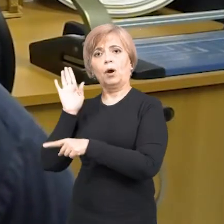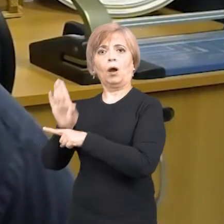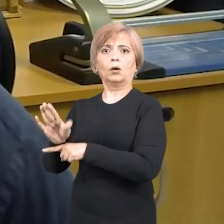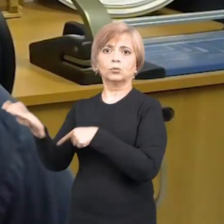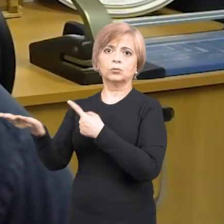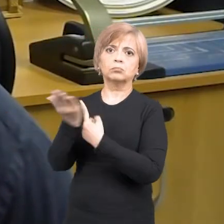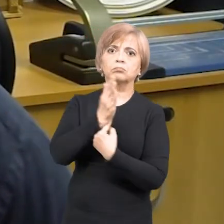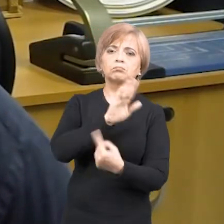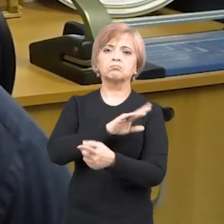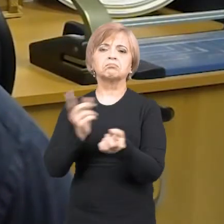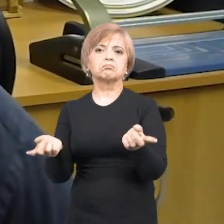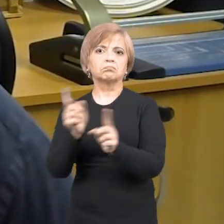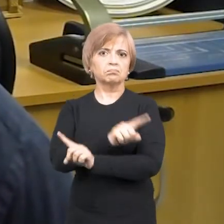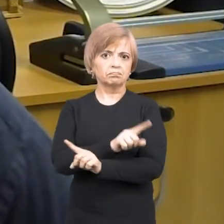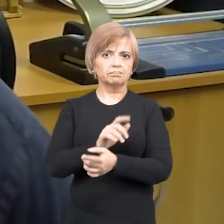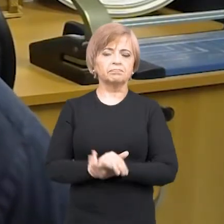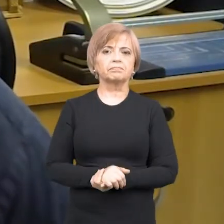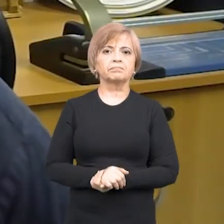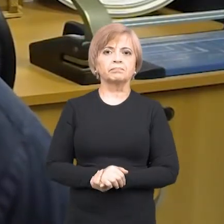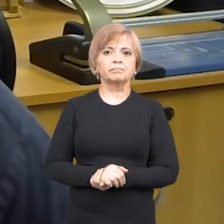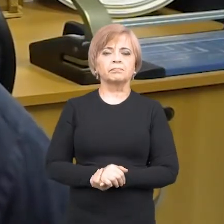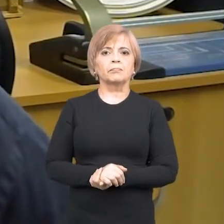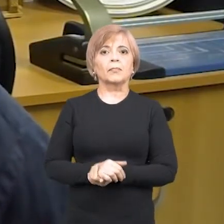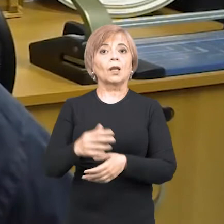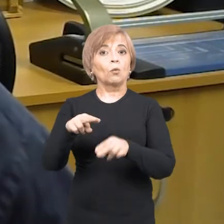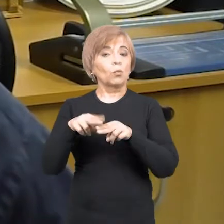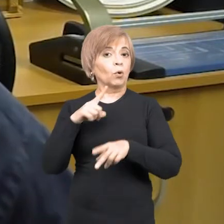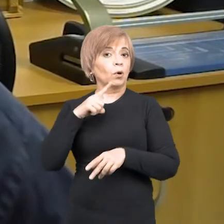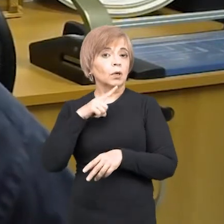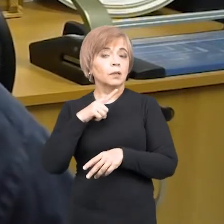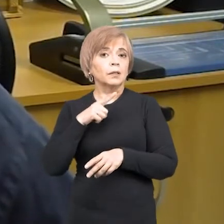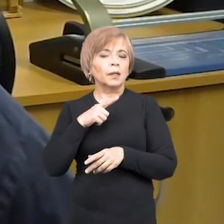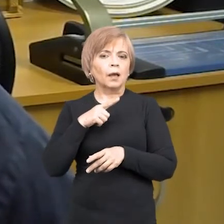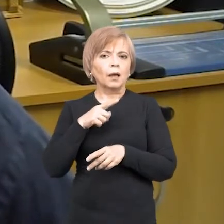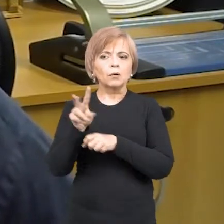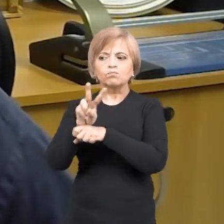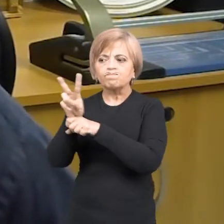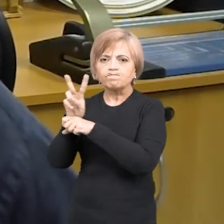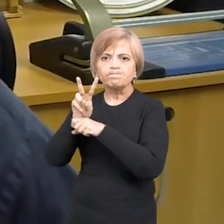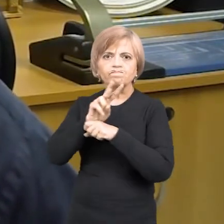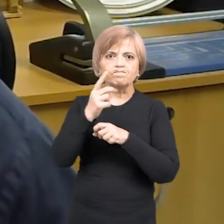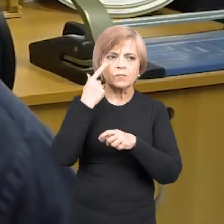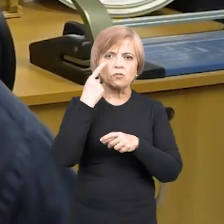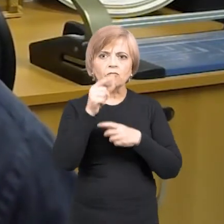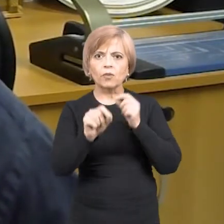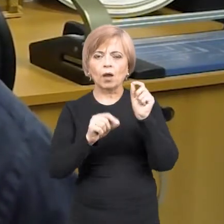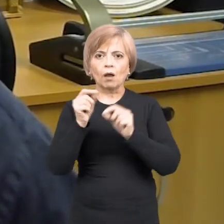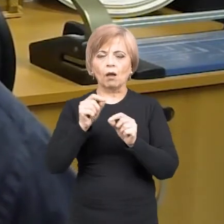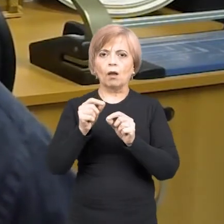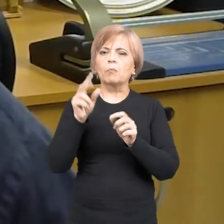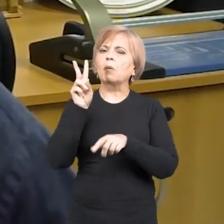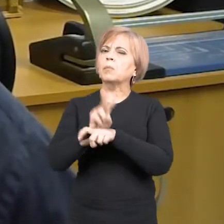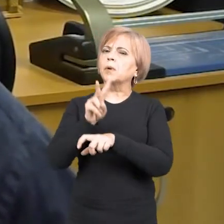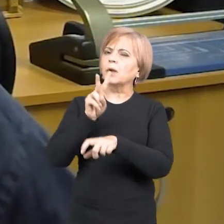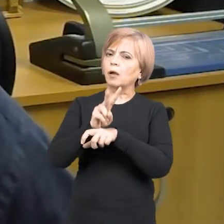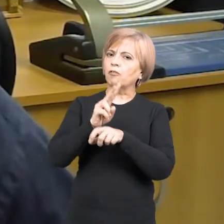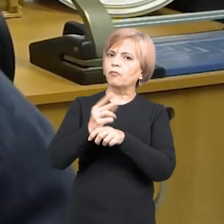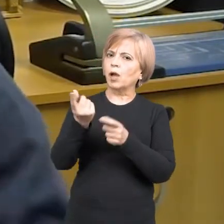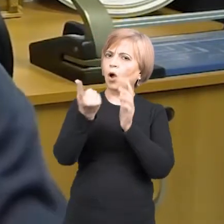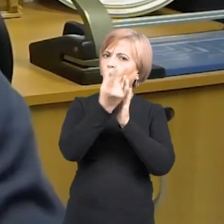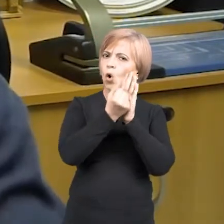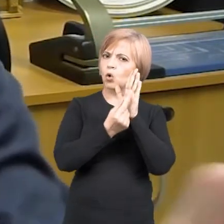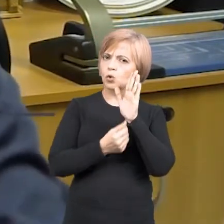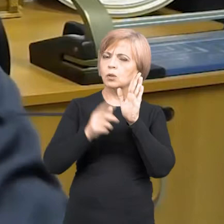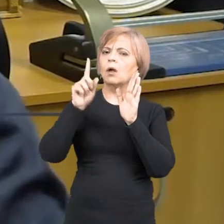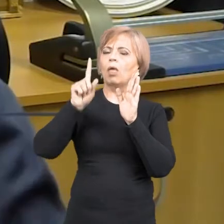públicas na área de saúde. E no que tange ao monitoramento, né, dessa previsão orçamentária, em primeiro